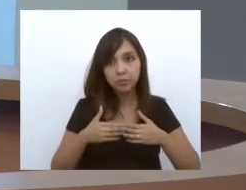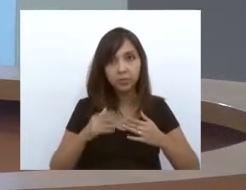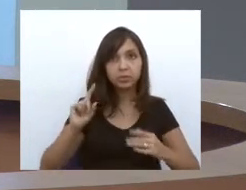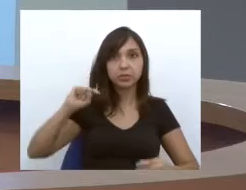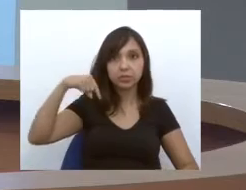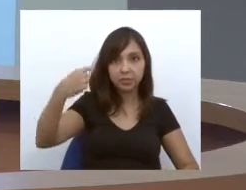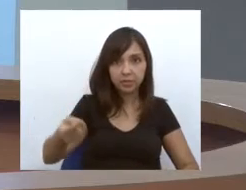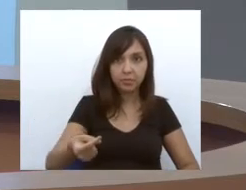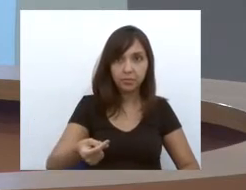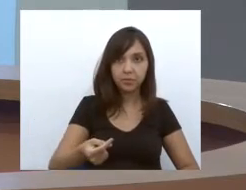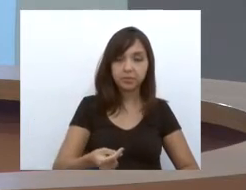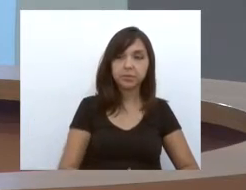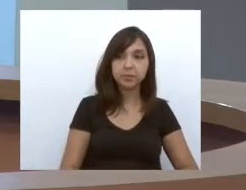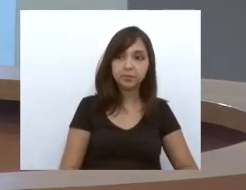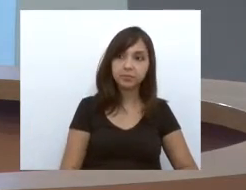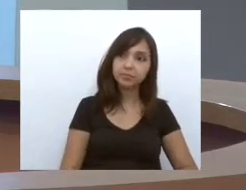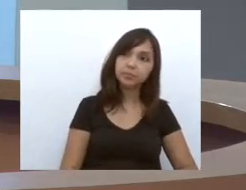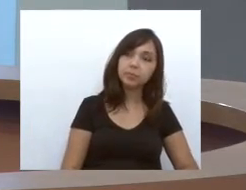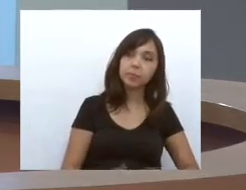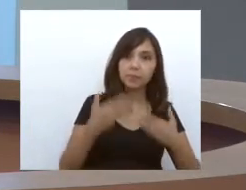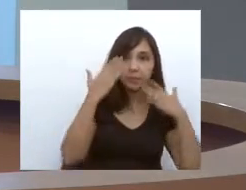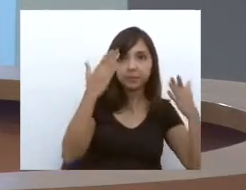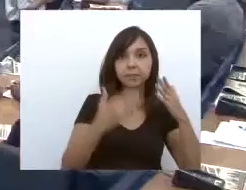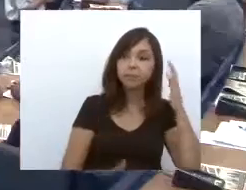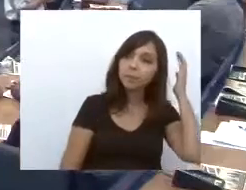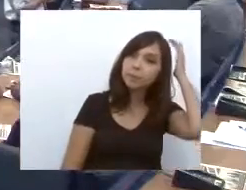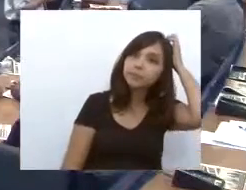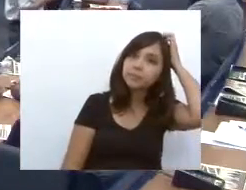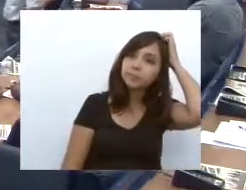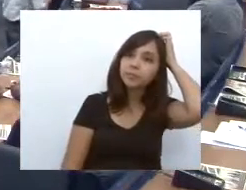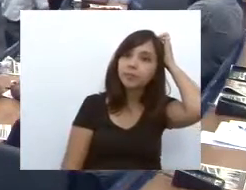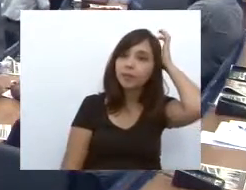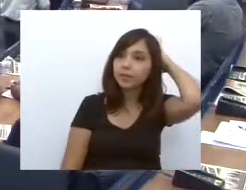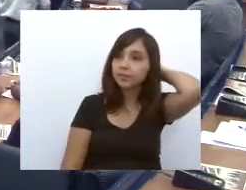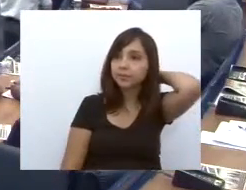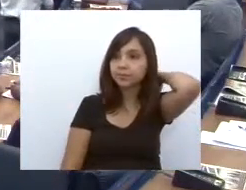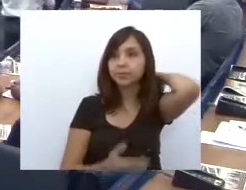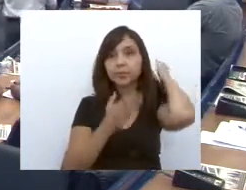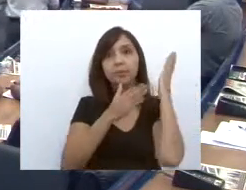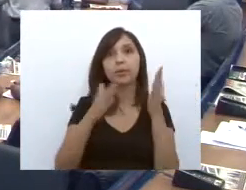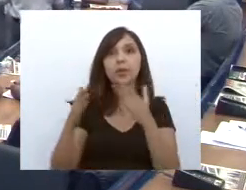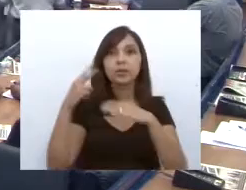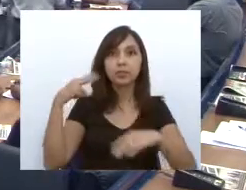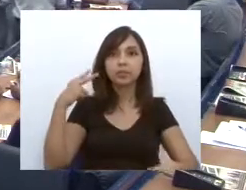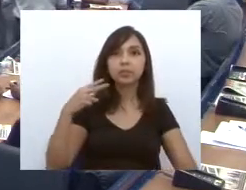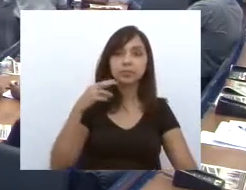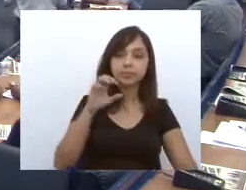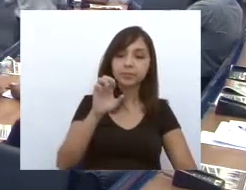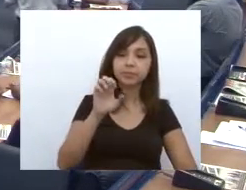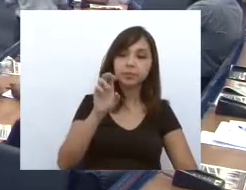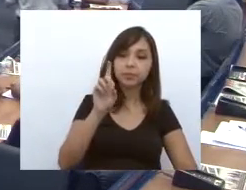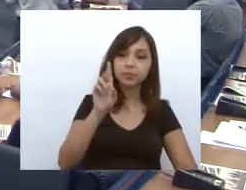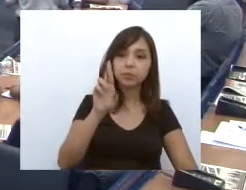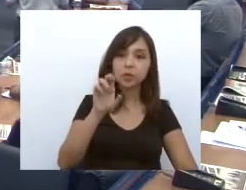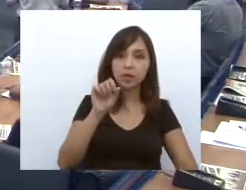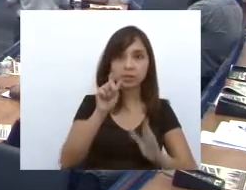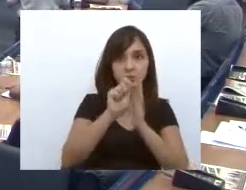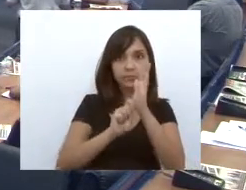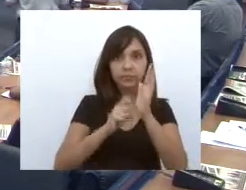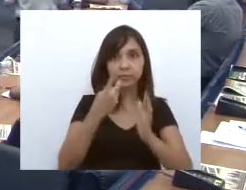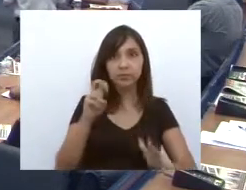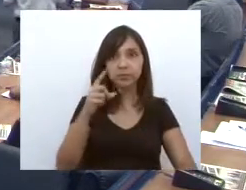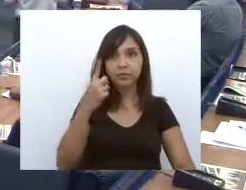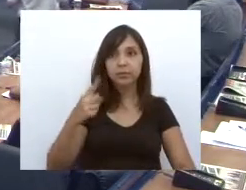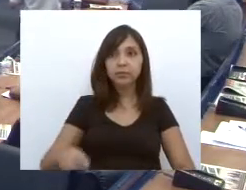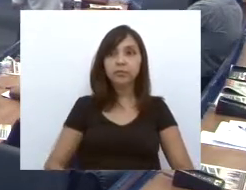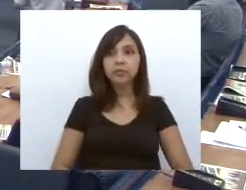posteriormente. Tá bom? Obrigado, presidente. Pela ordem, presidente. Pela ordem, vereador Eduardo Barreto. Pelo 5-1, presidente. Pelo artigo 5-1,